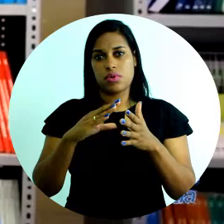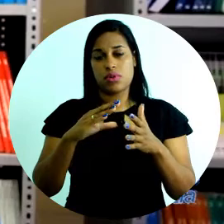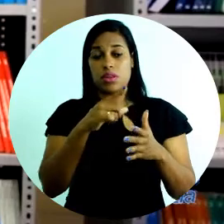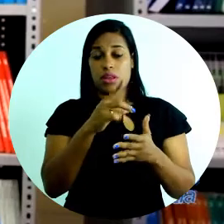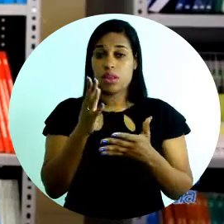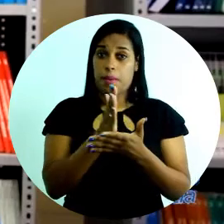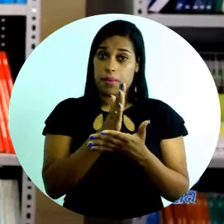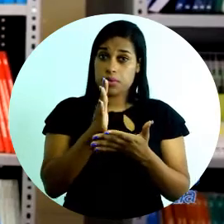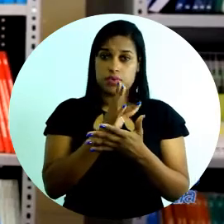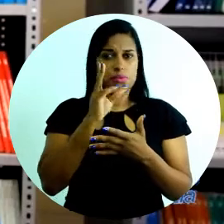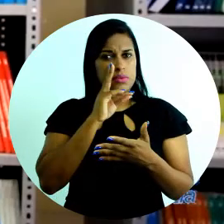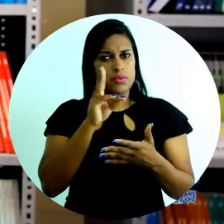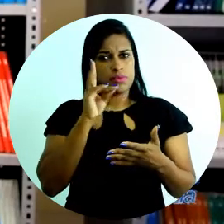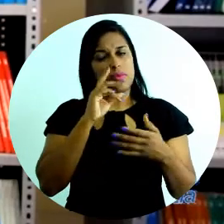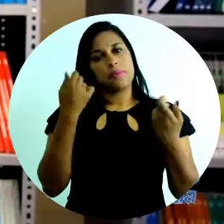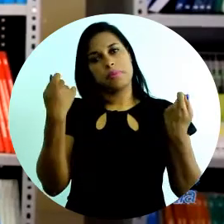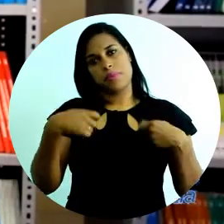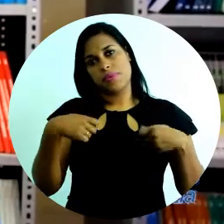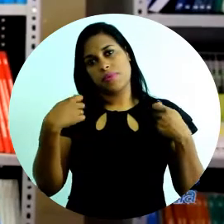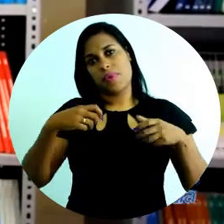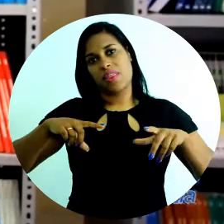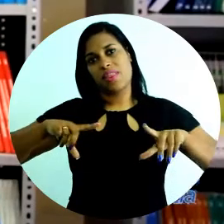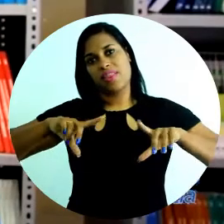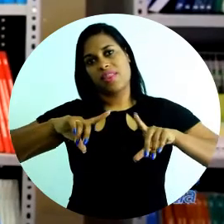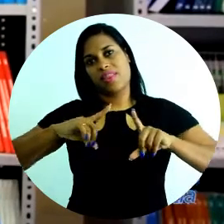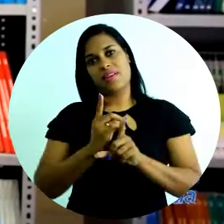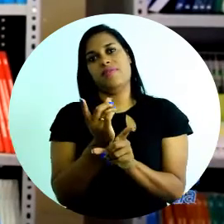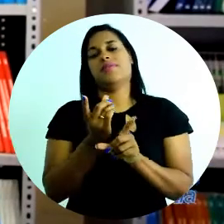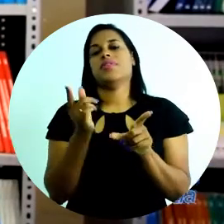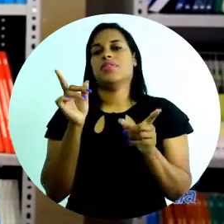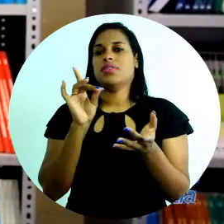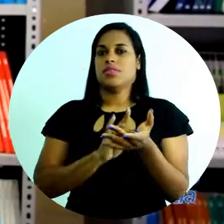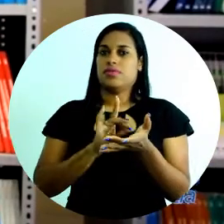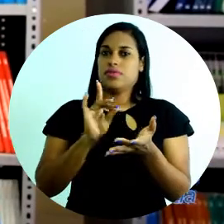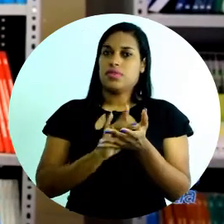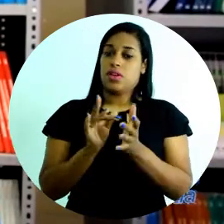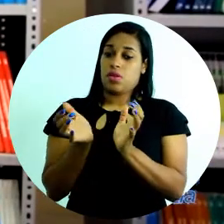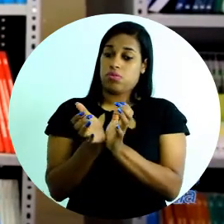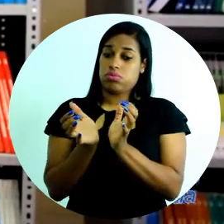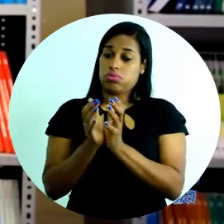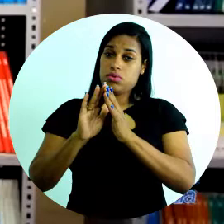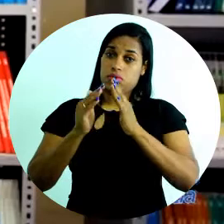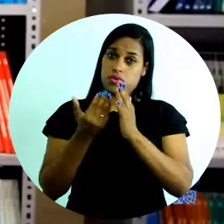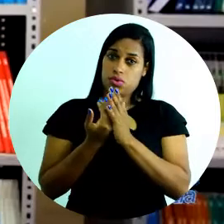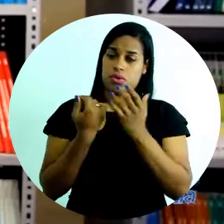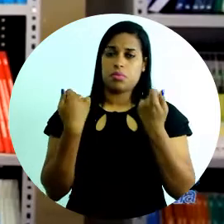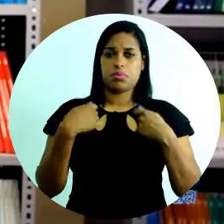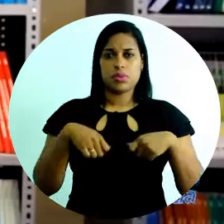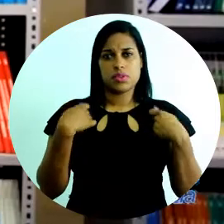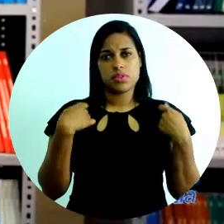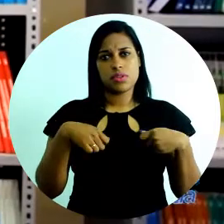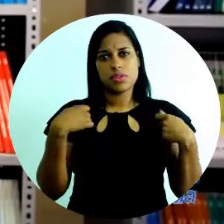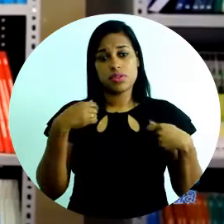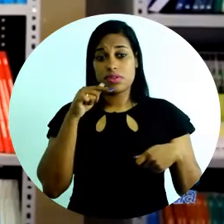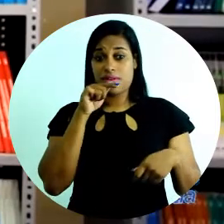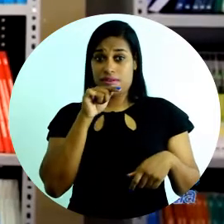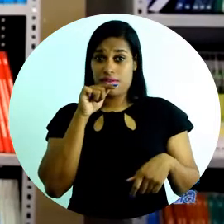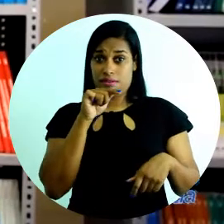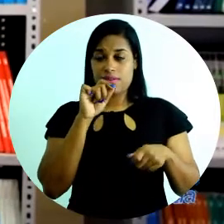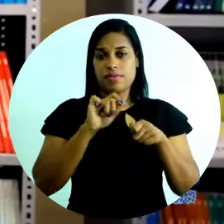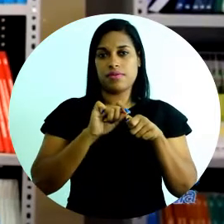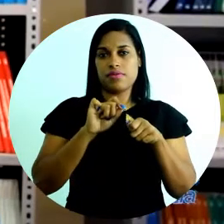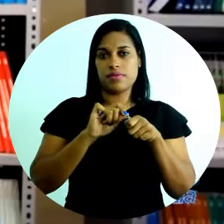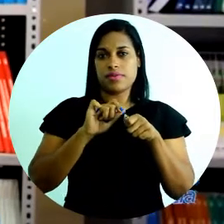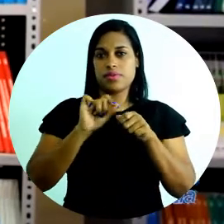lá na apostila você pode ver, mas de fato nós precisamos defender veementemente que a comunidade escolar de fato possa, ela